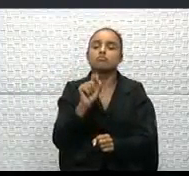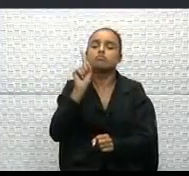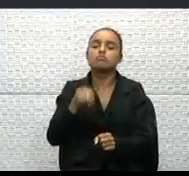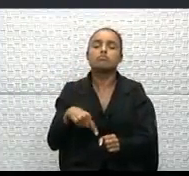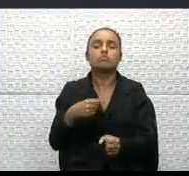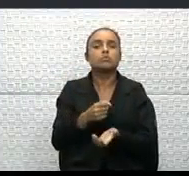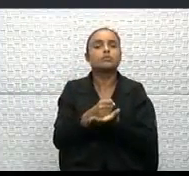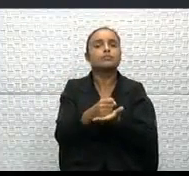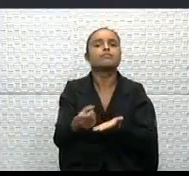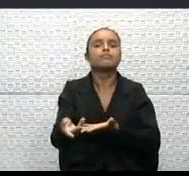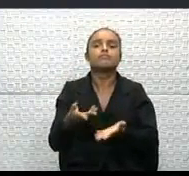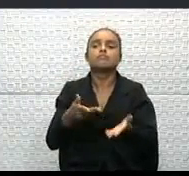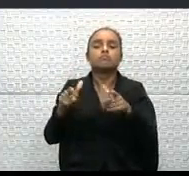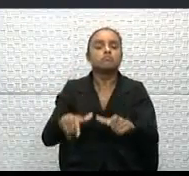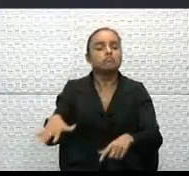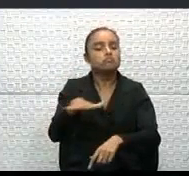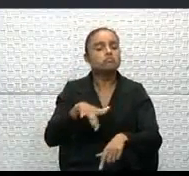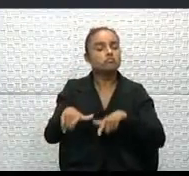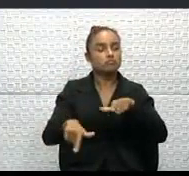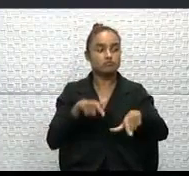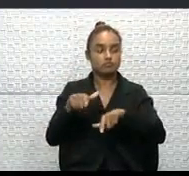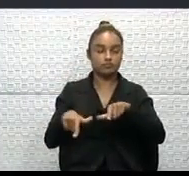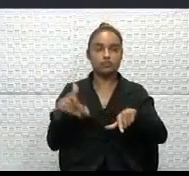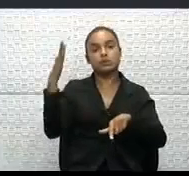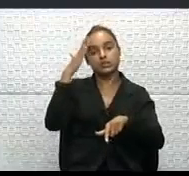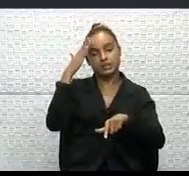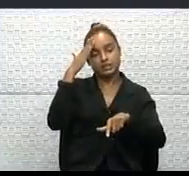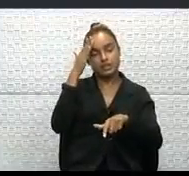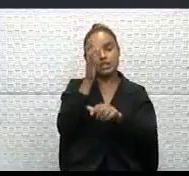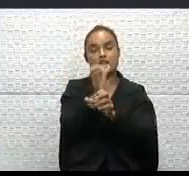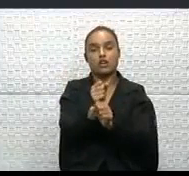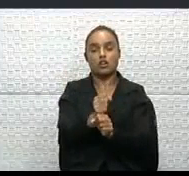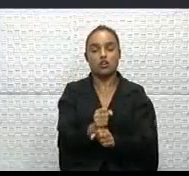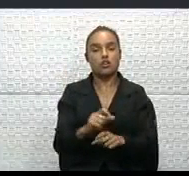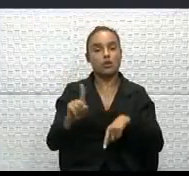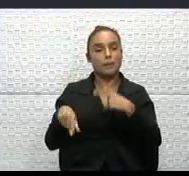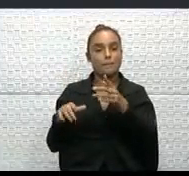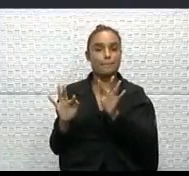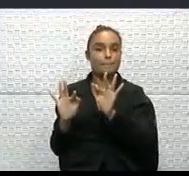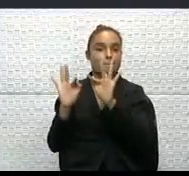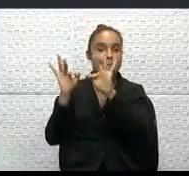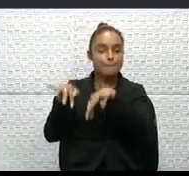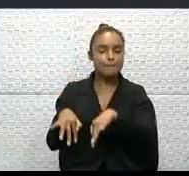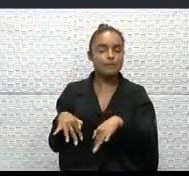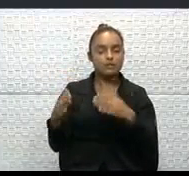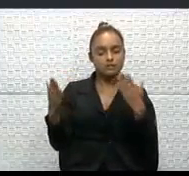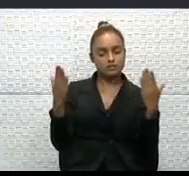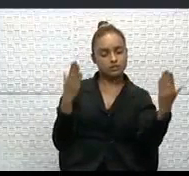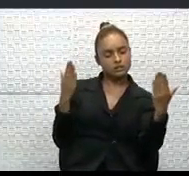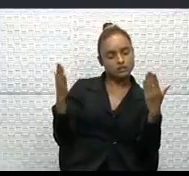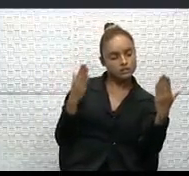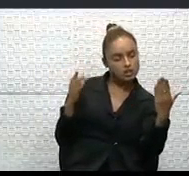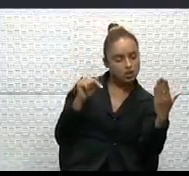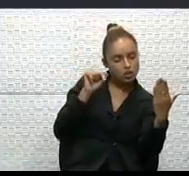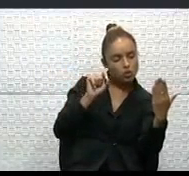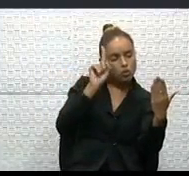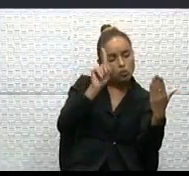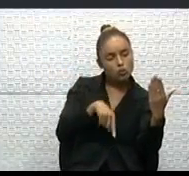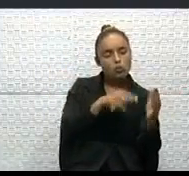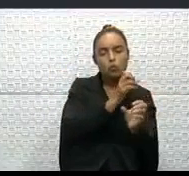as condições de trabalho, sabendo a nota que ele deu para a remuneração. E por fim, vai mensurar o quanto da nota estimada